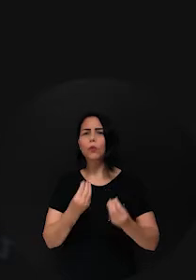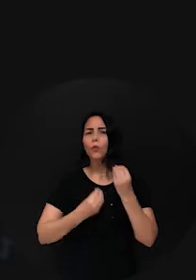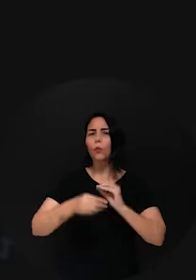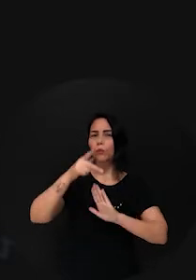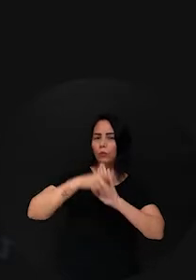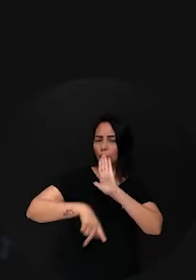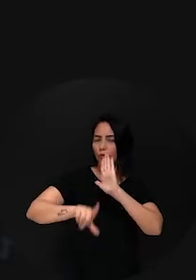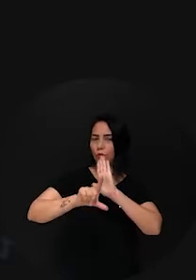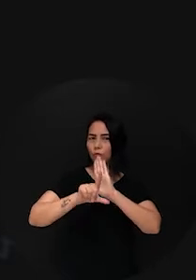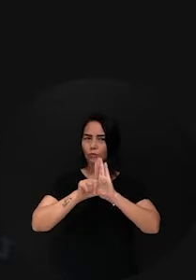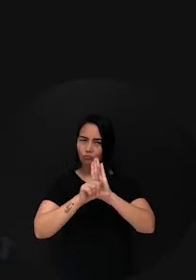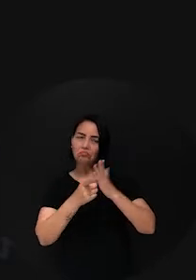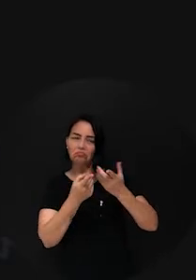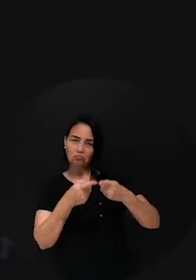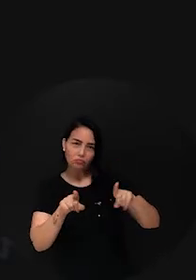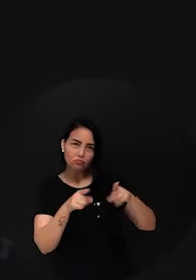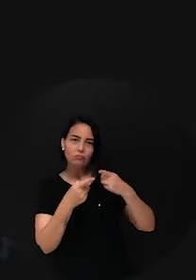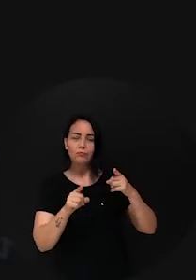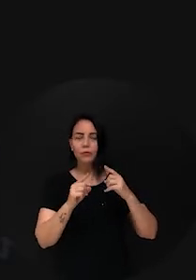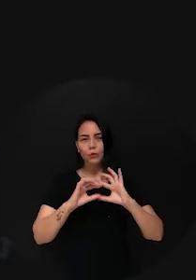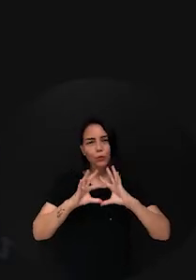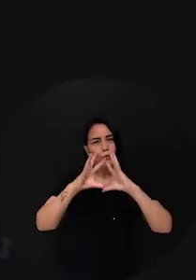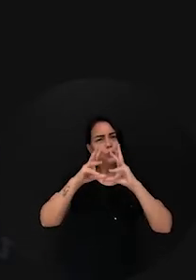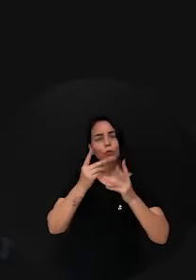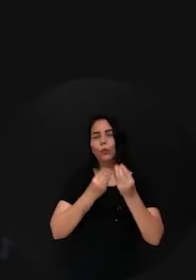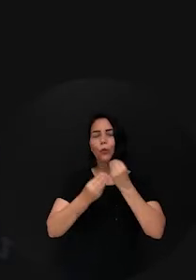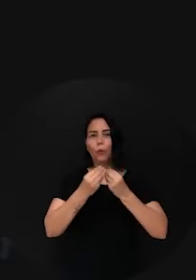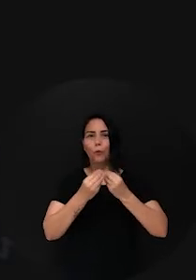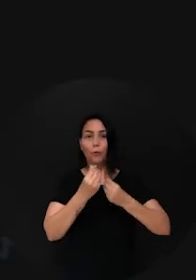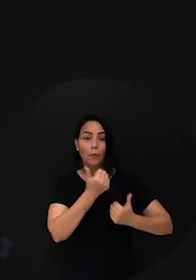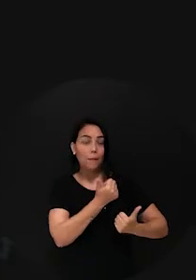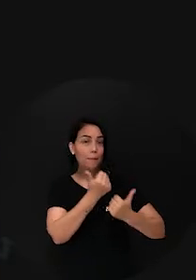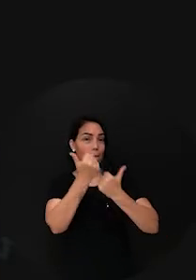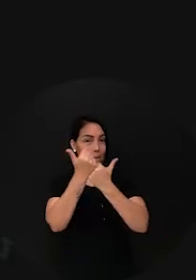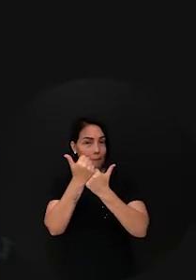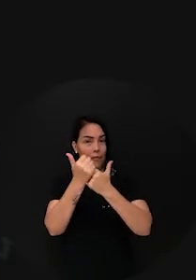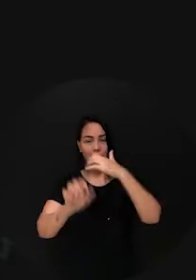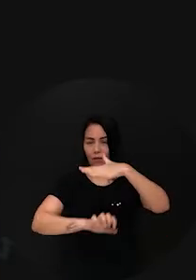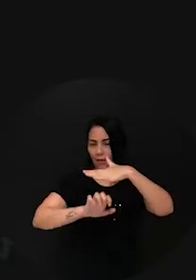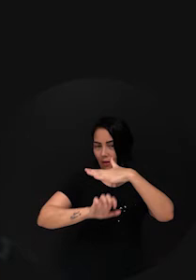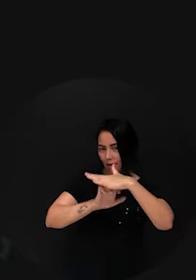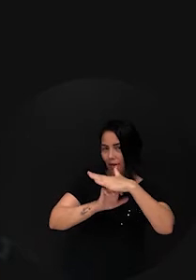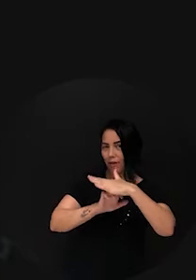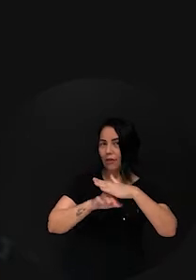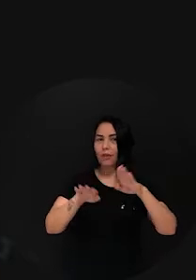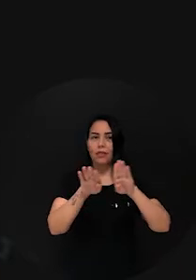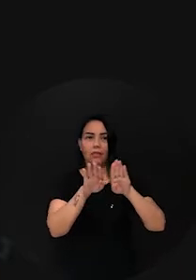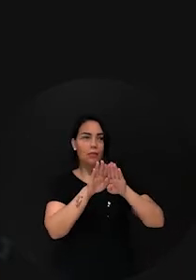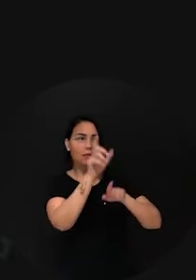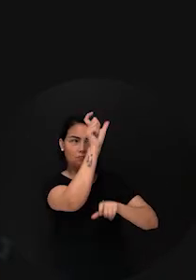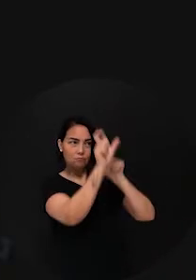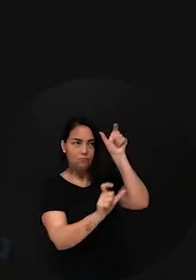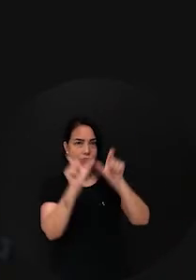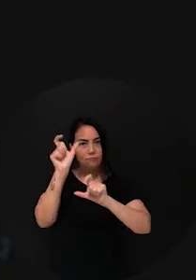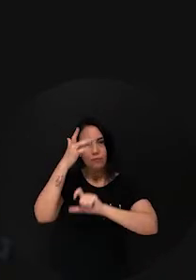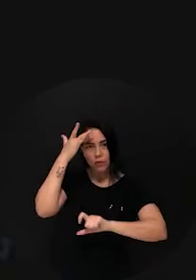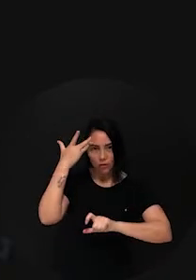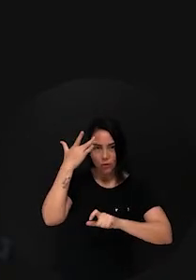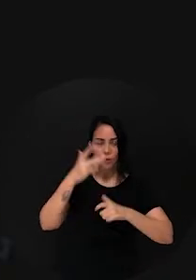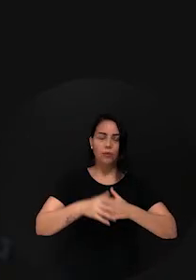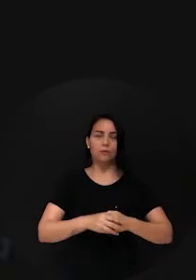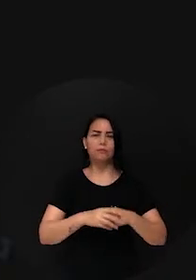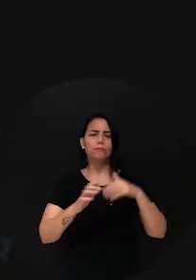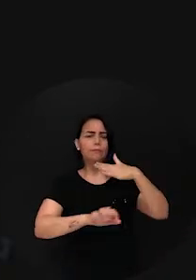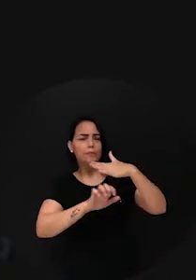de financiamento o patrocínio de empresas e pessoas físicas. Empresas como a WEG, Duas